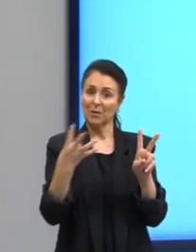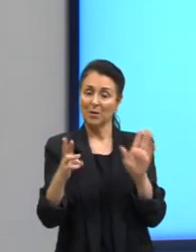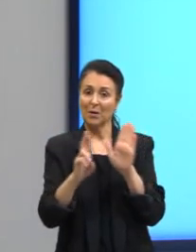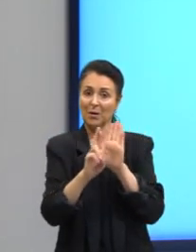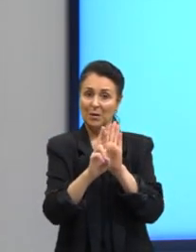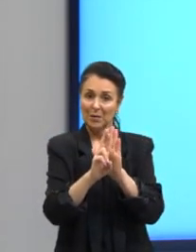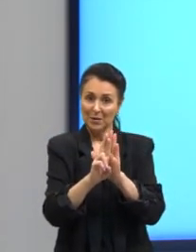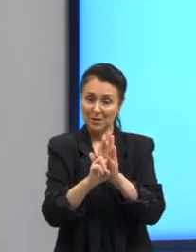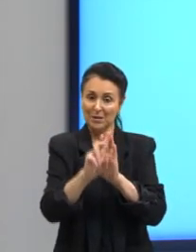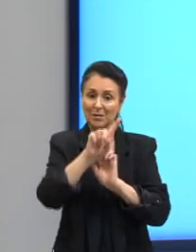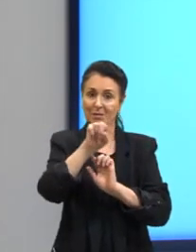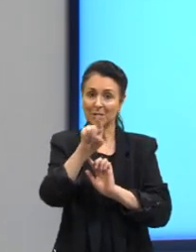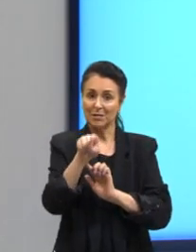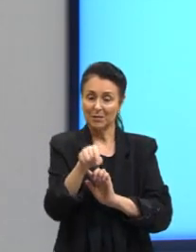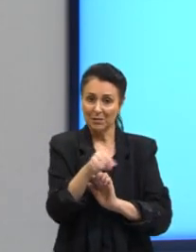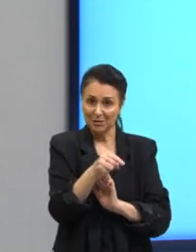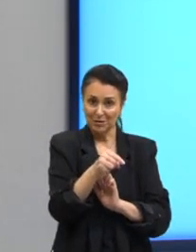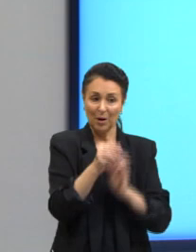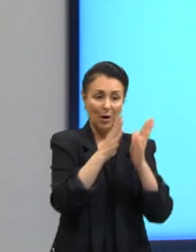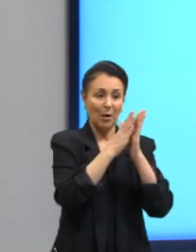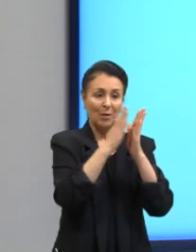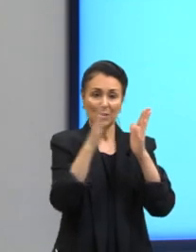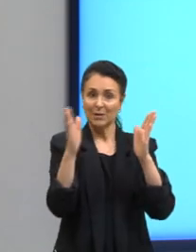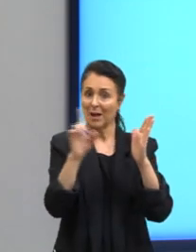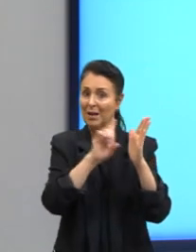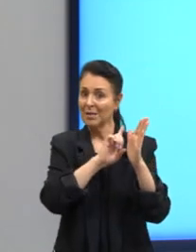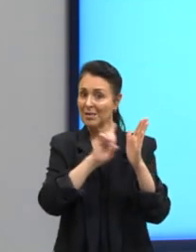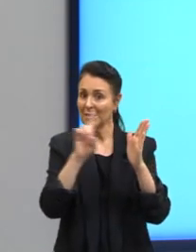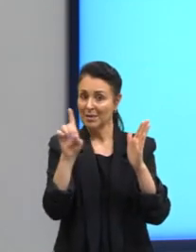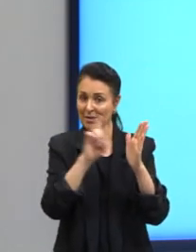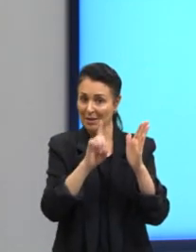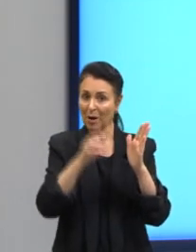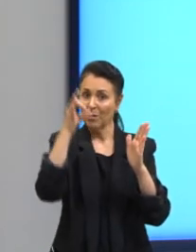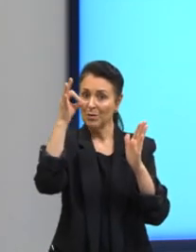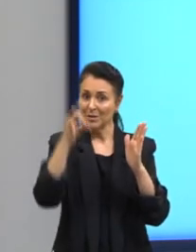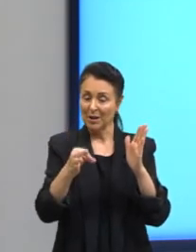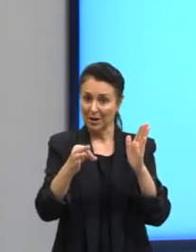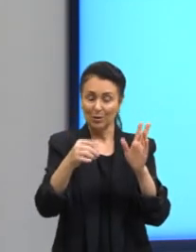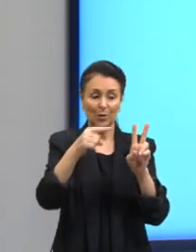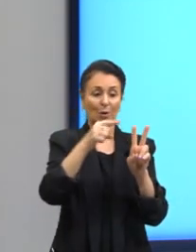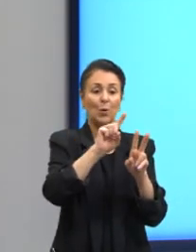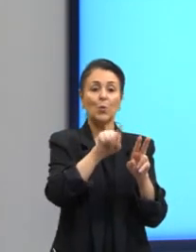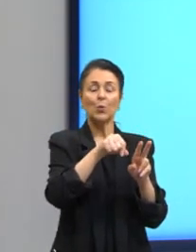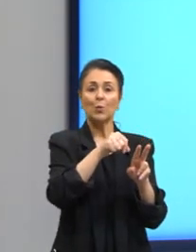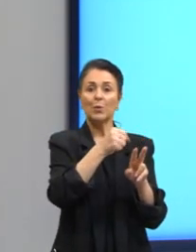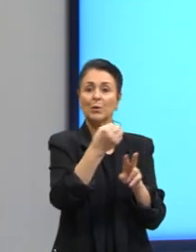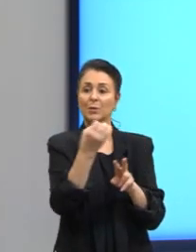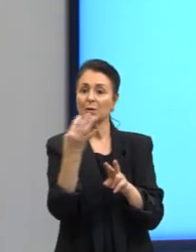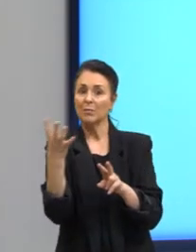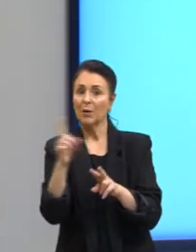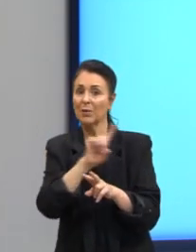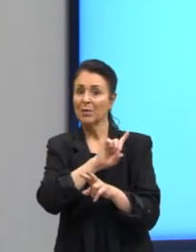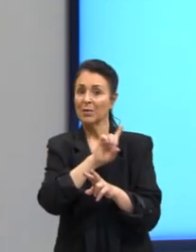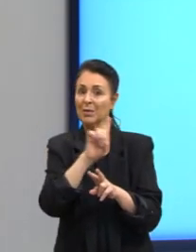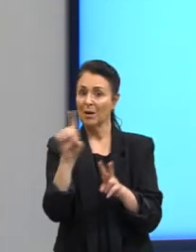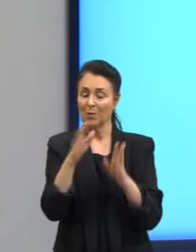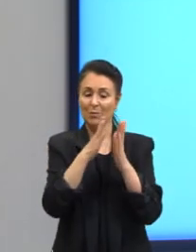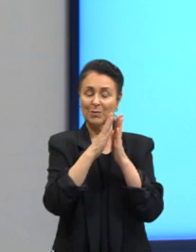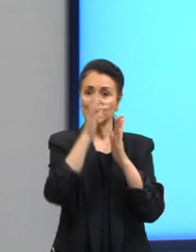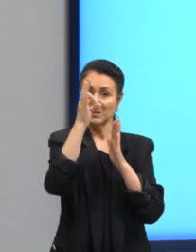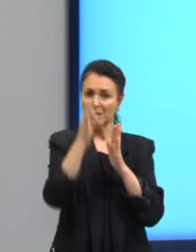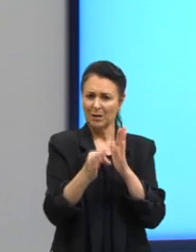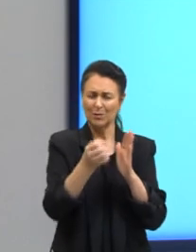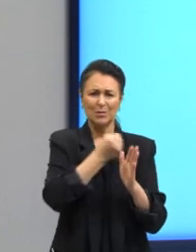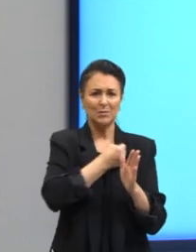representação decimal é uma dízima não periódica ou seja um número decimal infinito não periódico O que